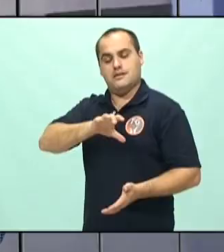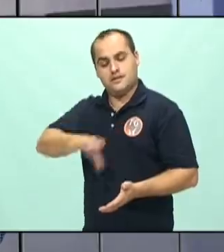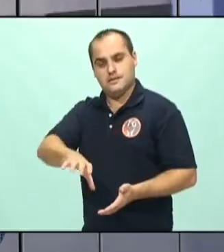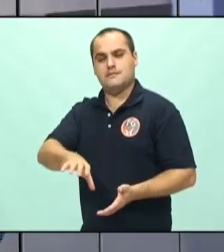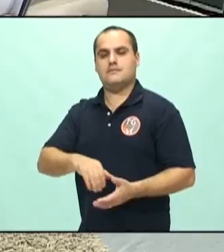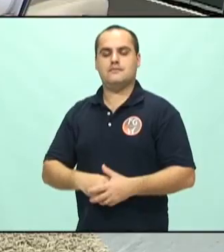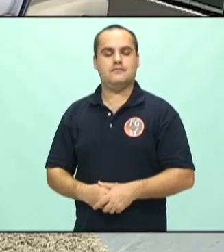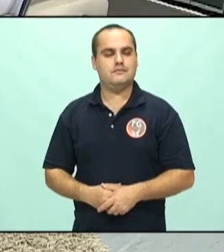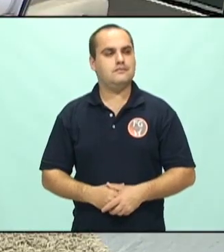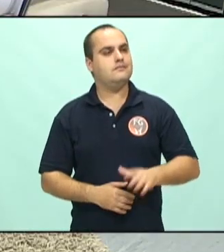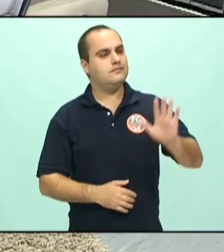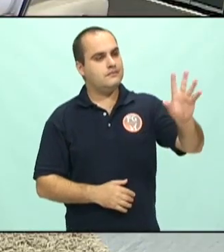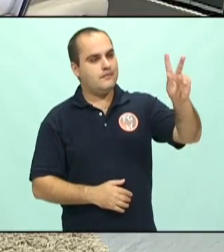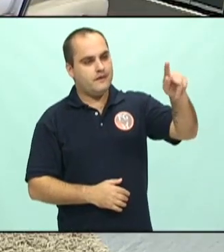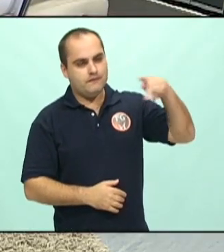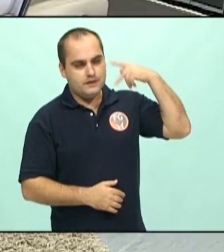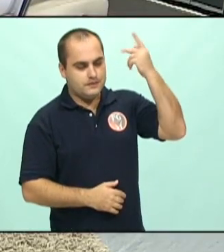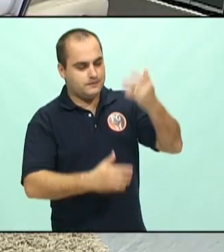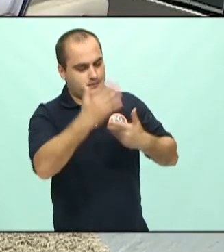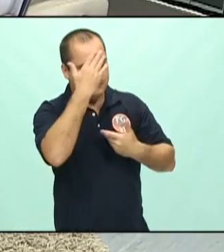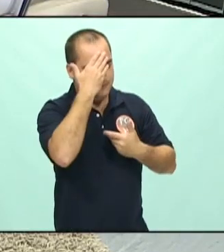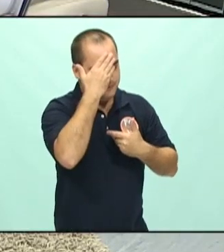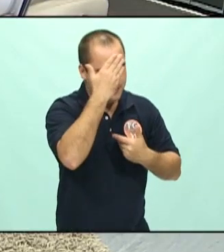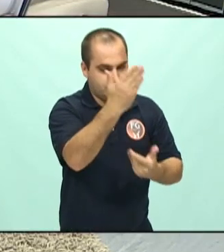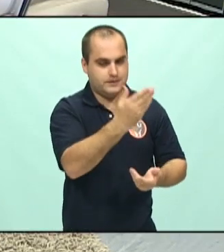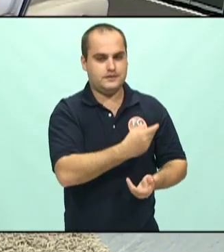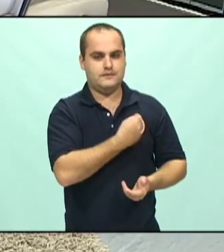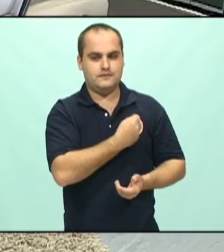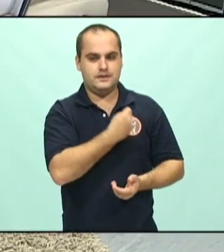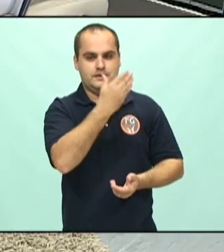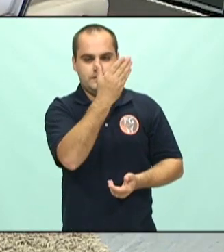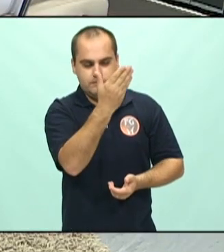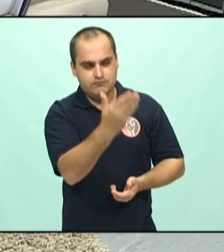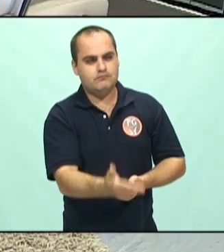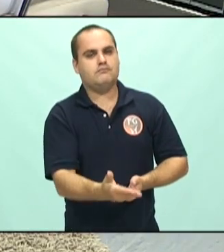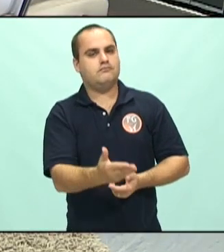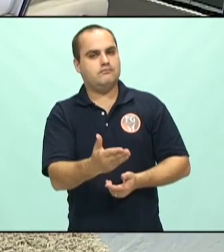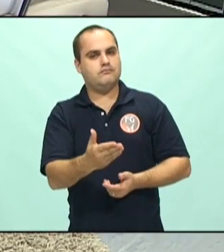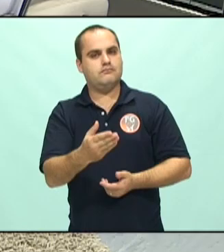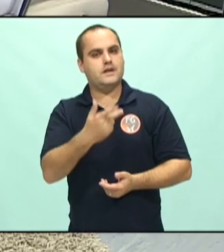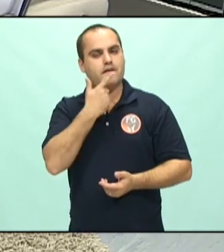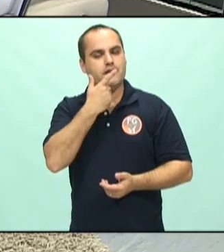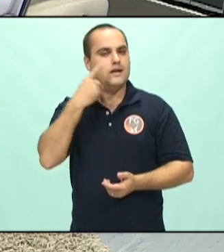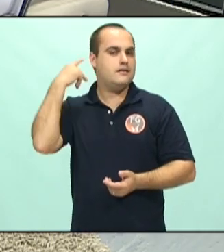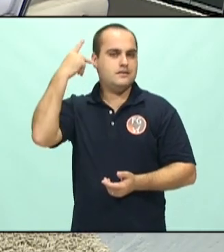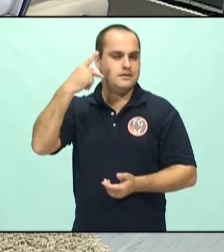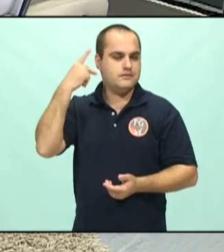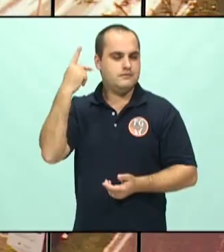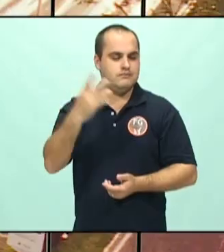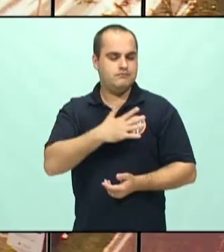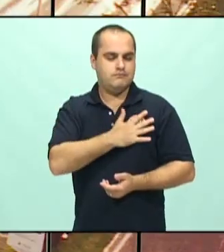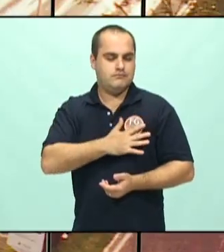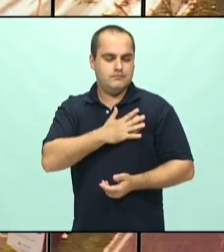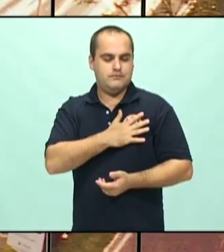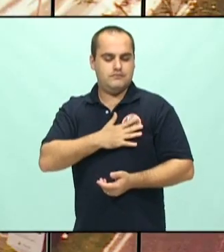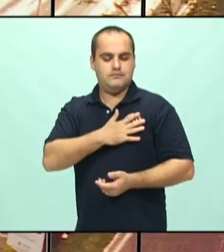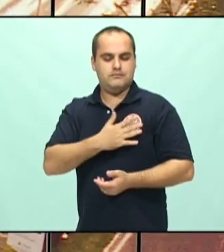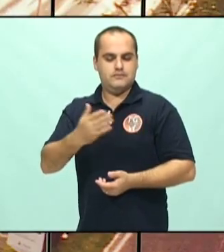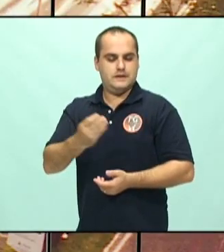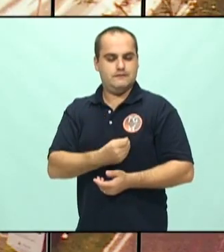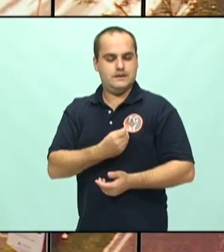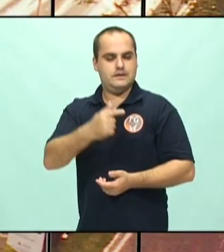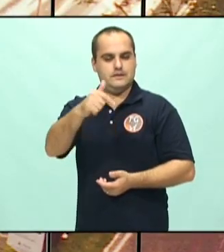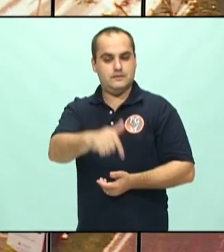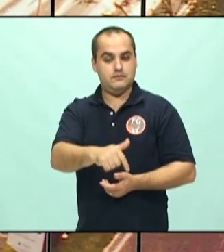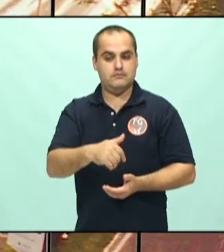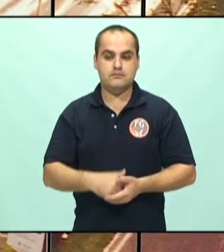vereador muito obrigado pela sua presença no programa fala vendedor de hoje é sempre um prazer recebê lo aqui estamos chegando ao final do ano